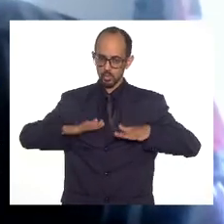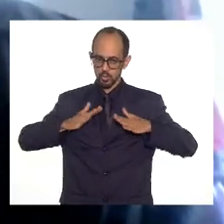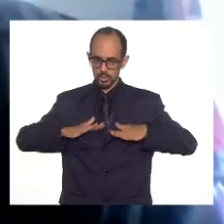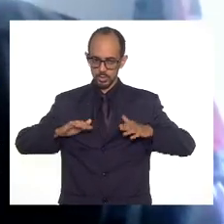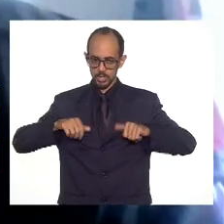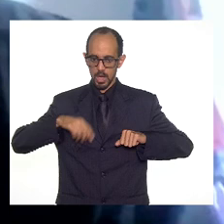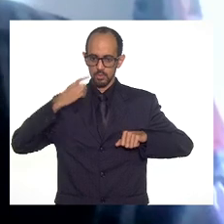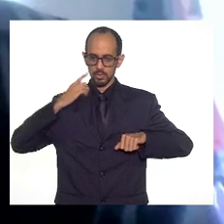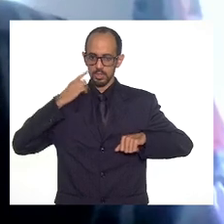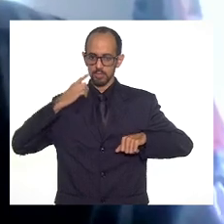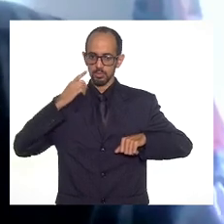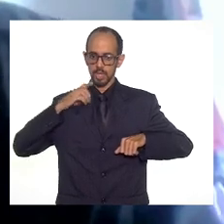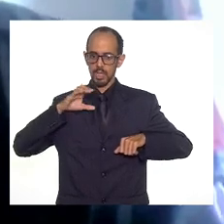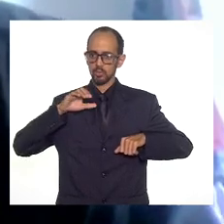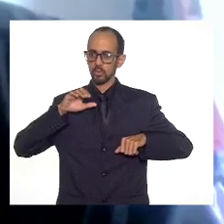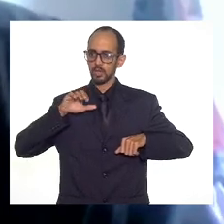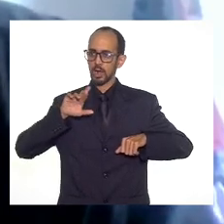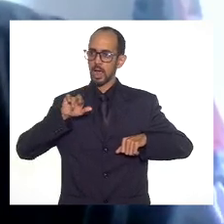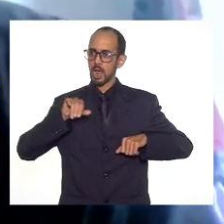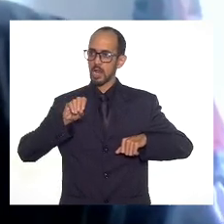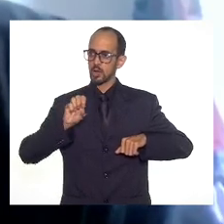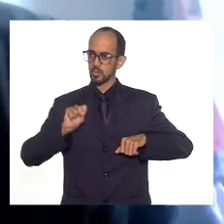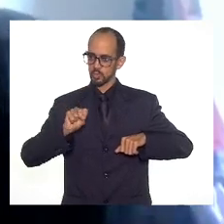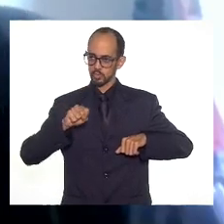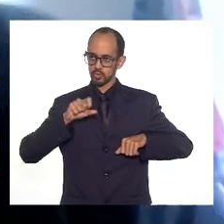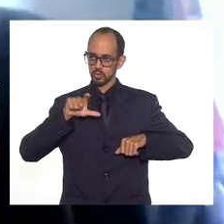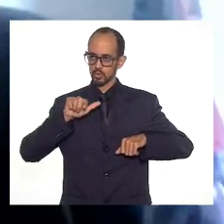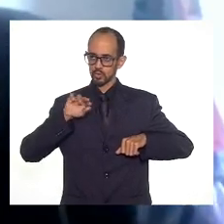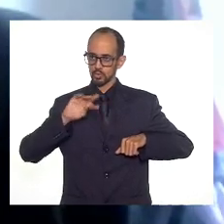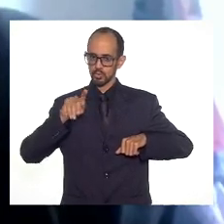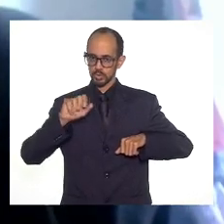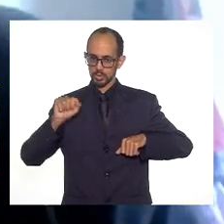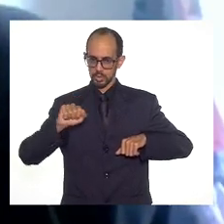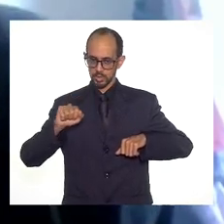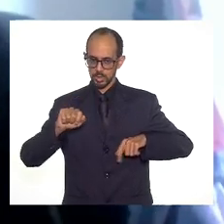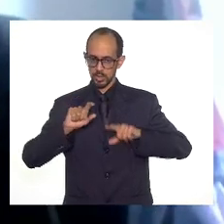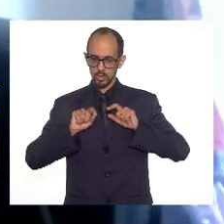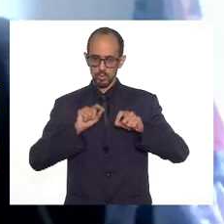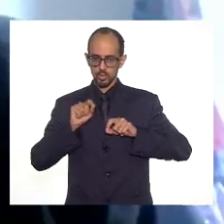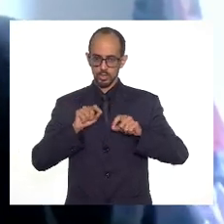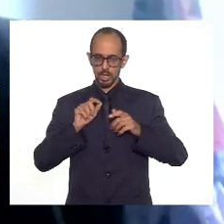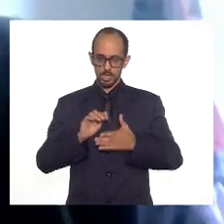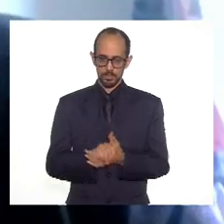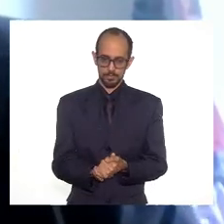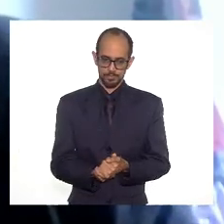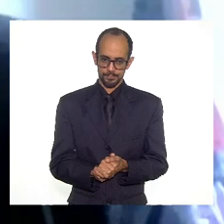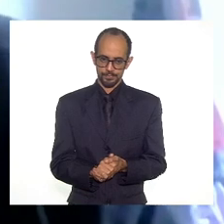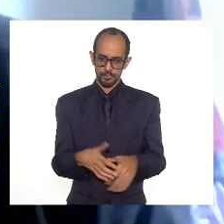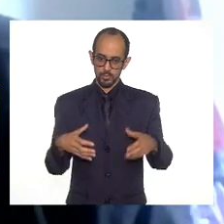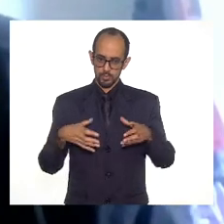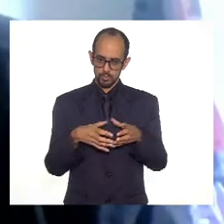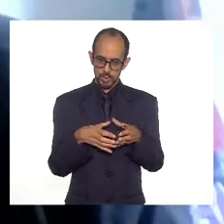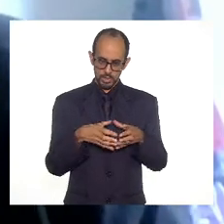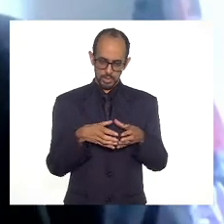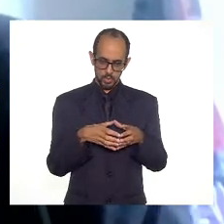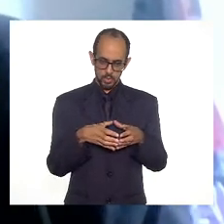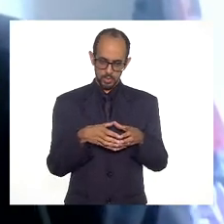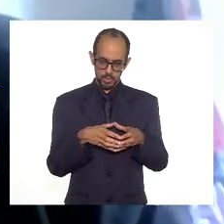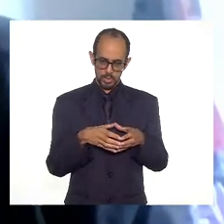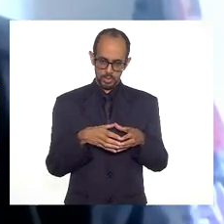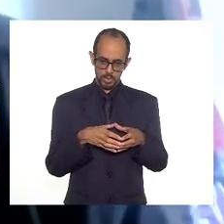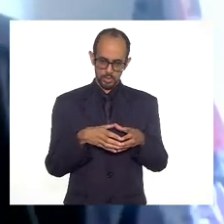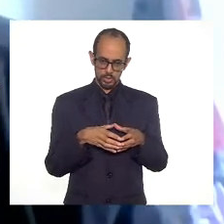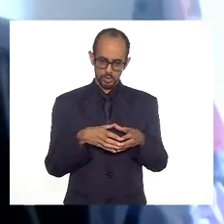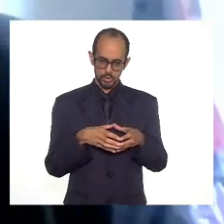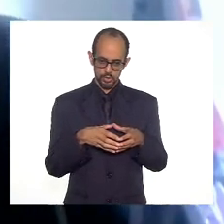o deputado Carlos Macedo, também a deputada Lucinha, essa categoria de unidade de